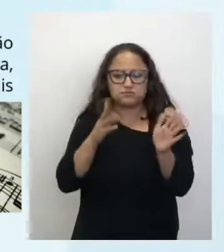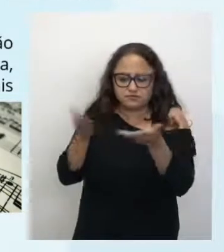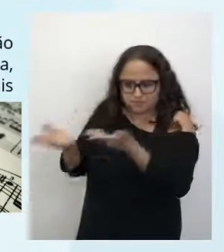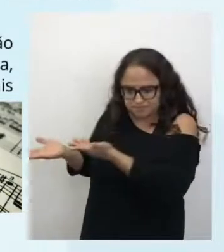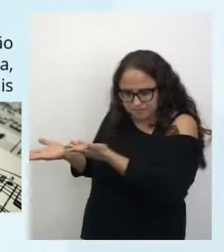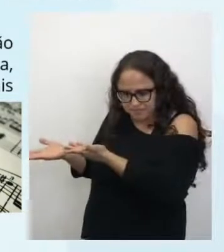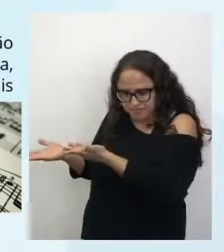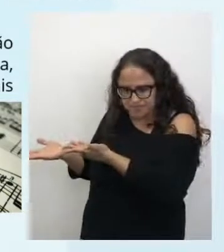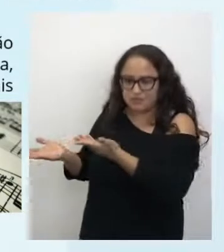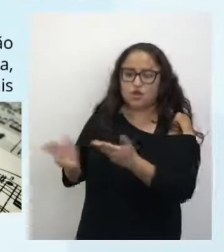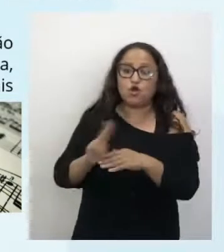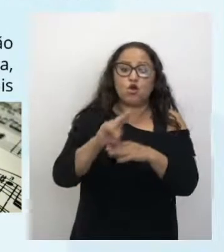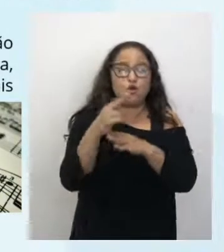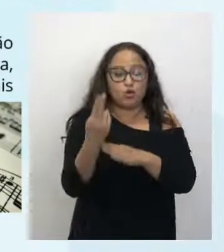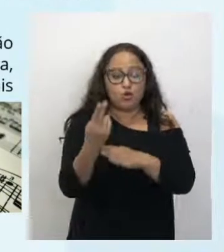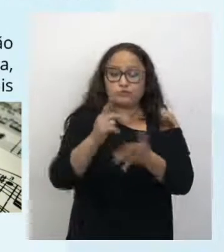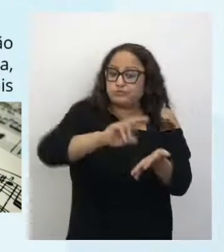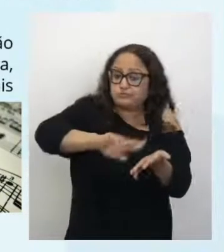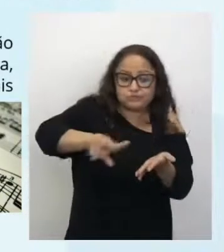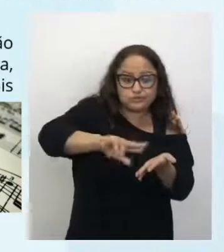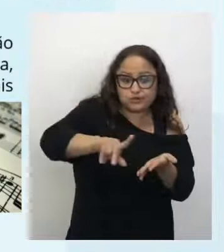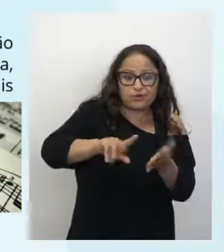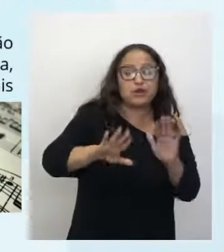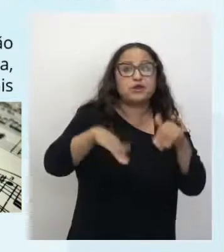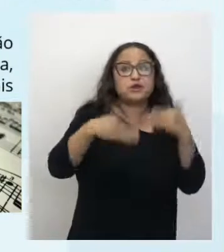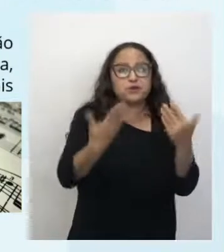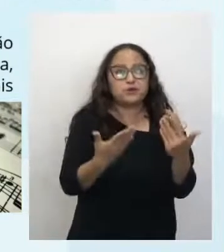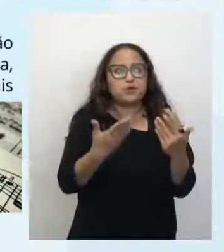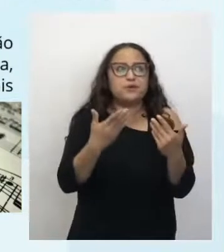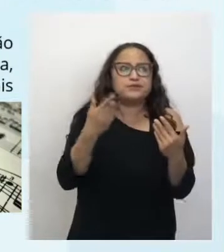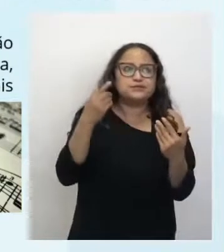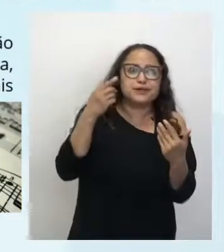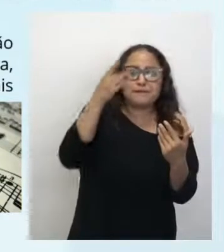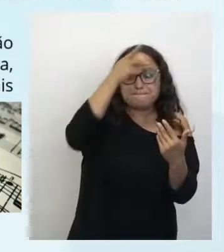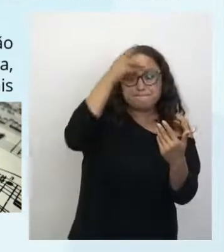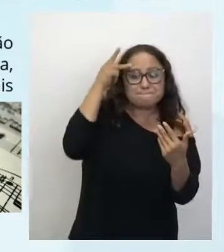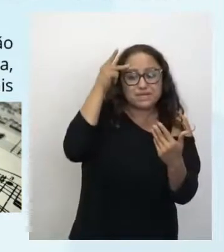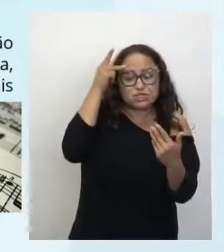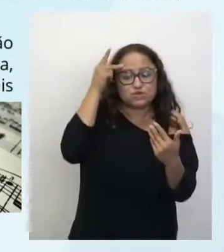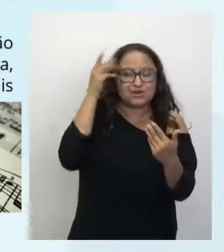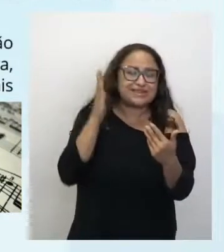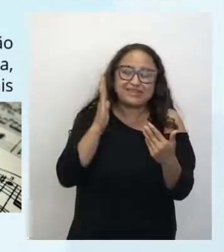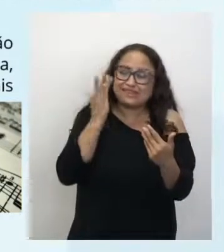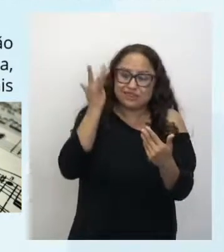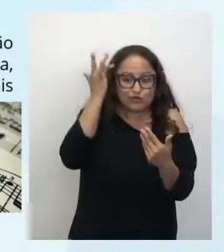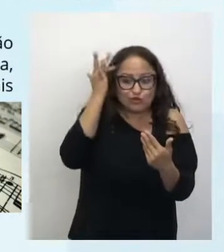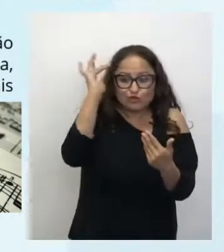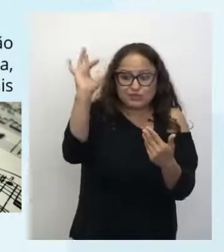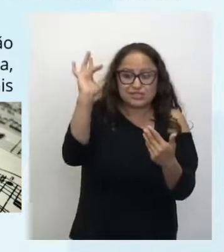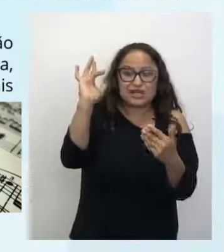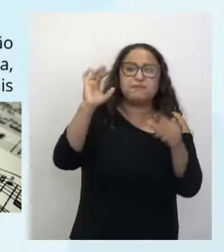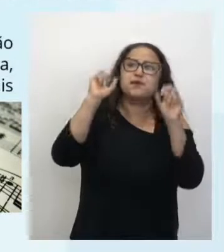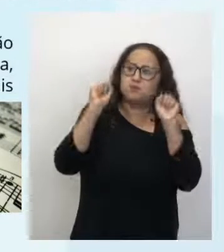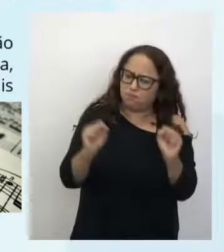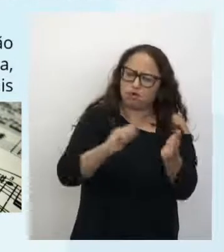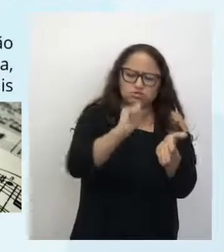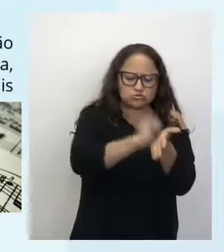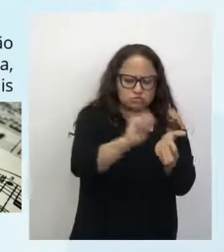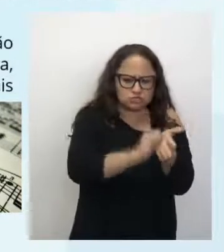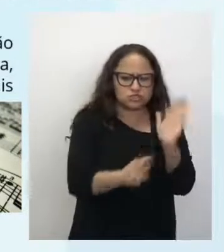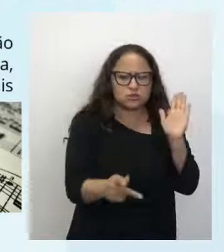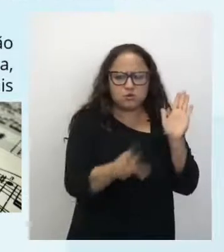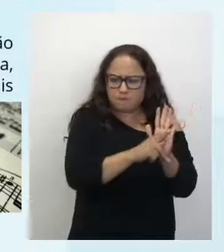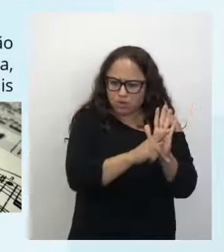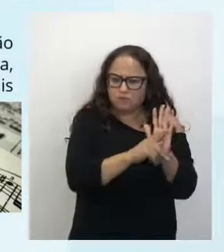tela, ou não convencional, né? Quando a pessoa ainda não domina o sistema de escrita musical, ela pode criar um sistema de notação próprio